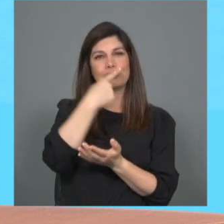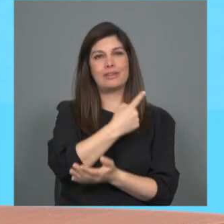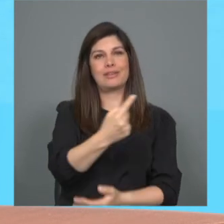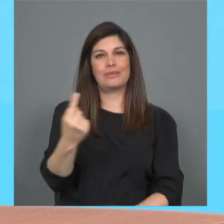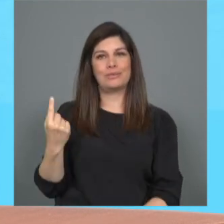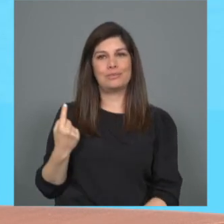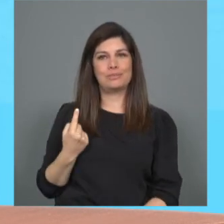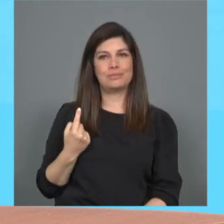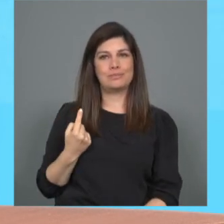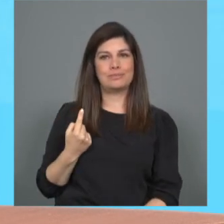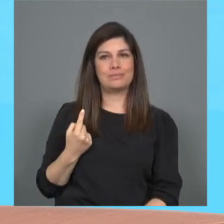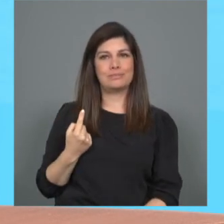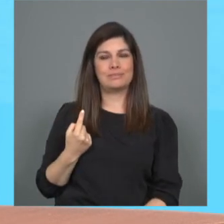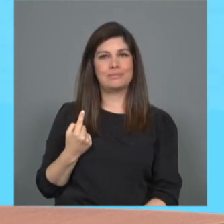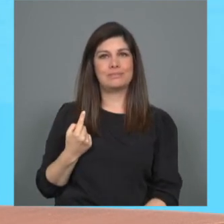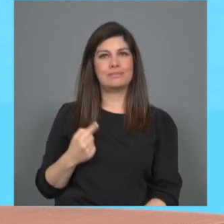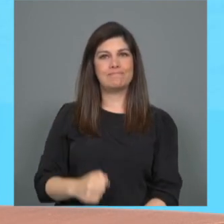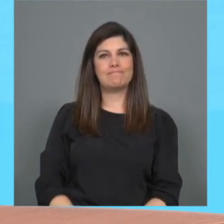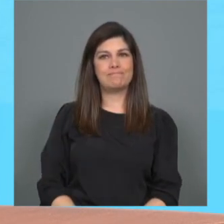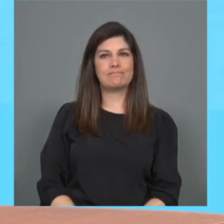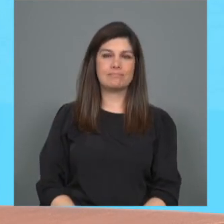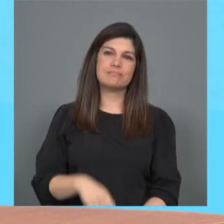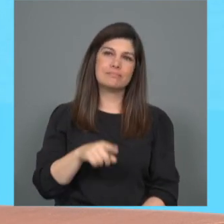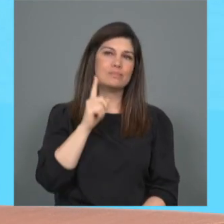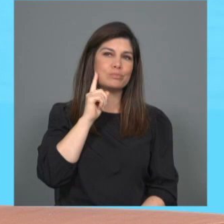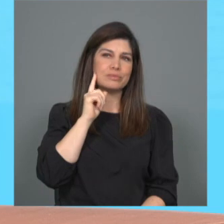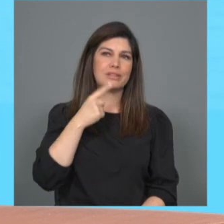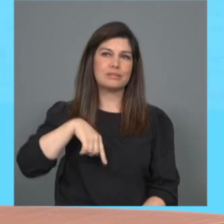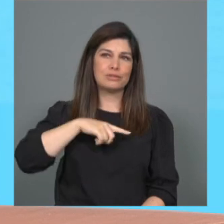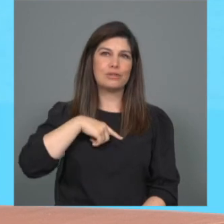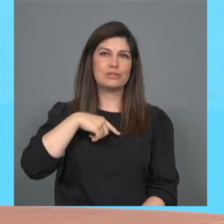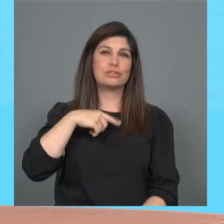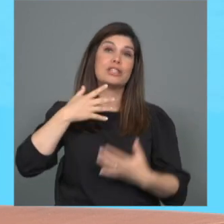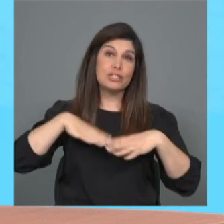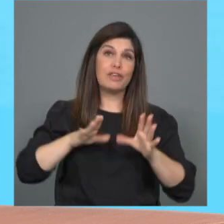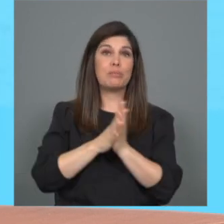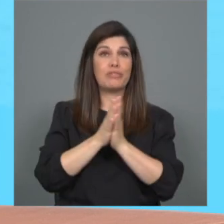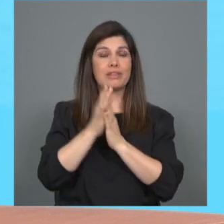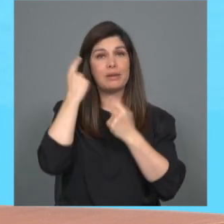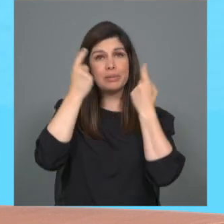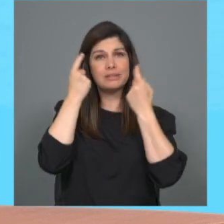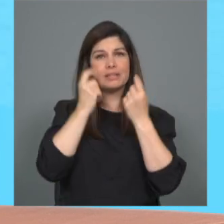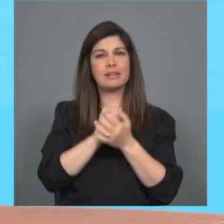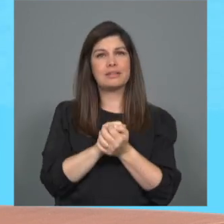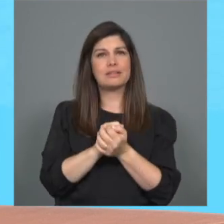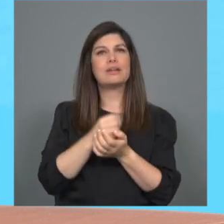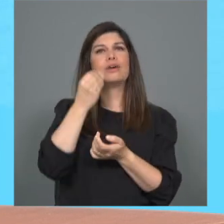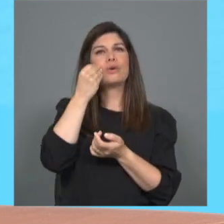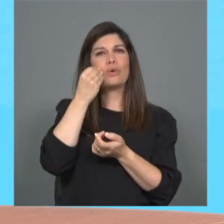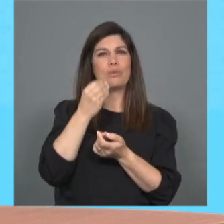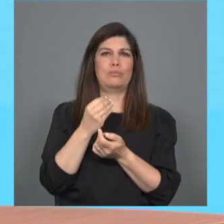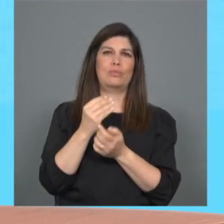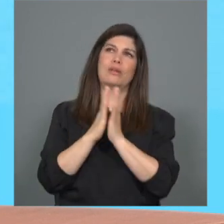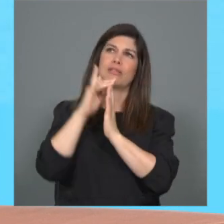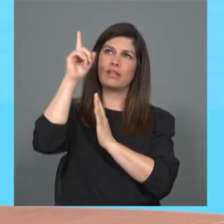que é realmente alguma coisa também a pensar, a explorar. Olha, também nas férias. Não é? como é que Deus tem estado presente na minha